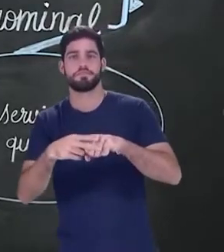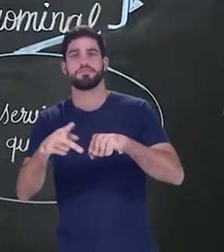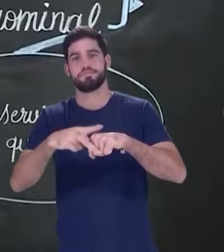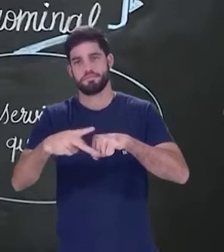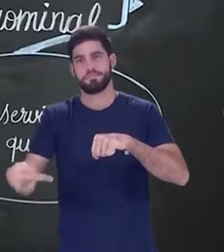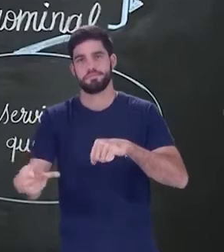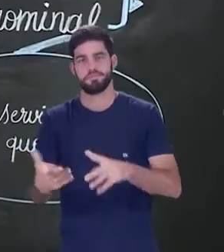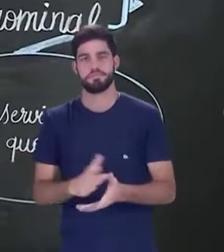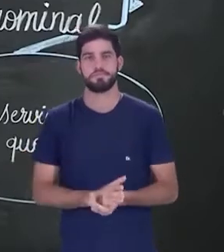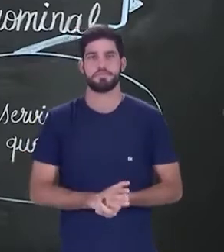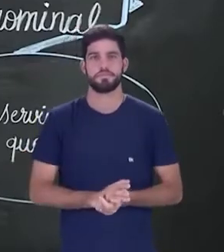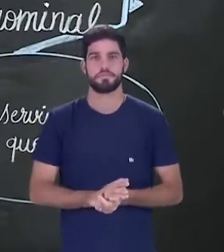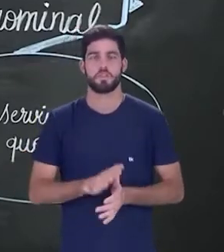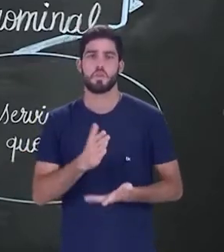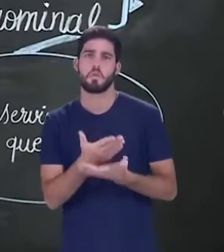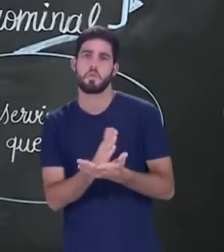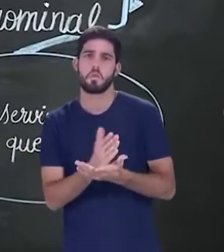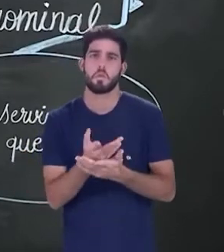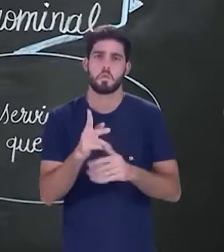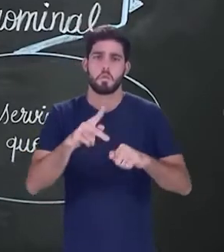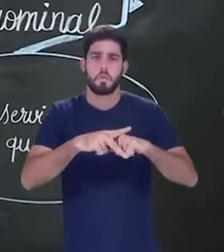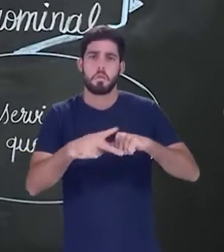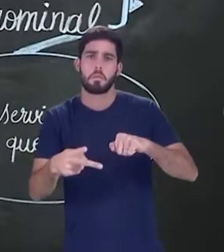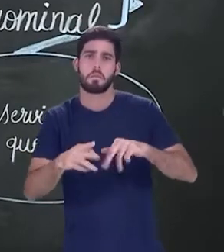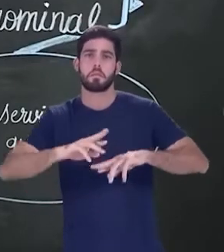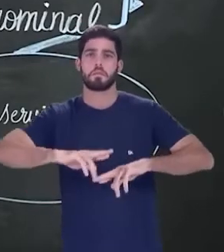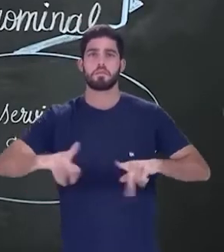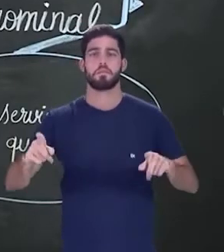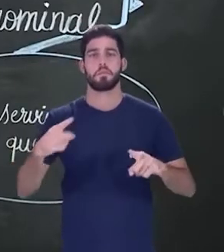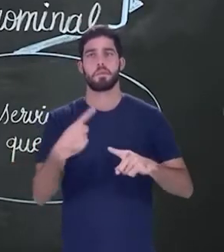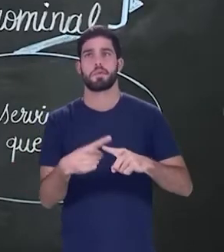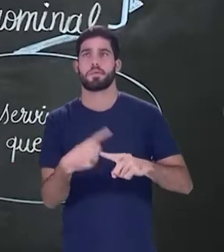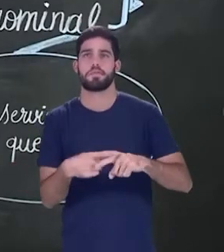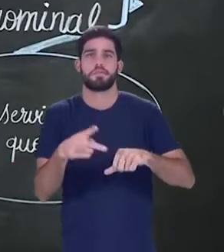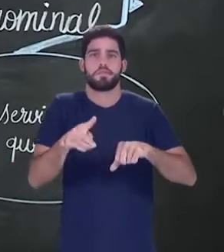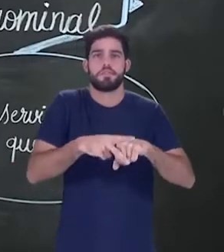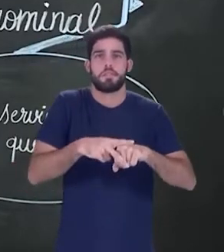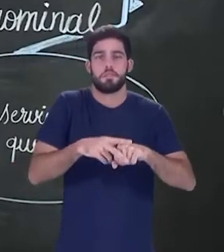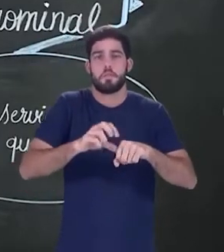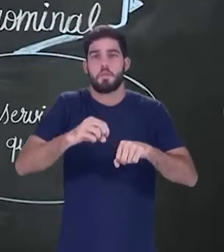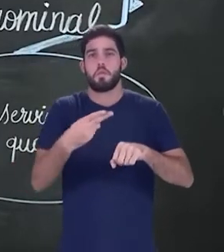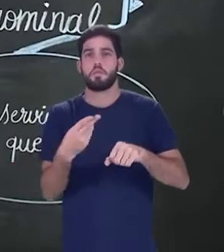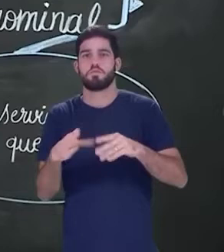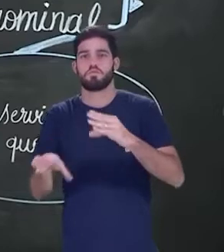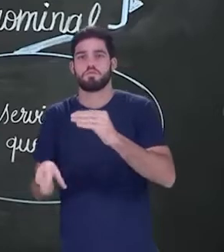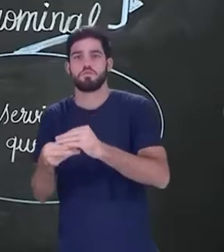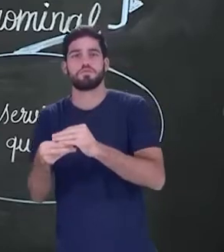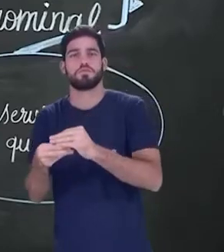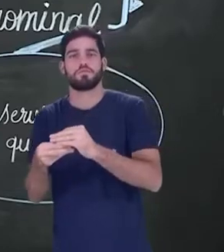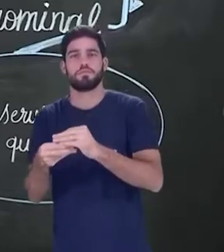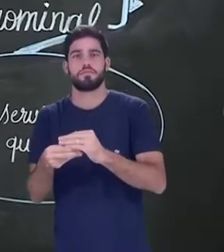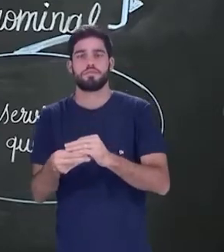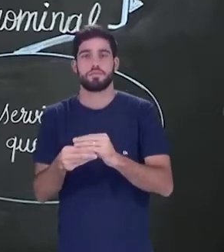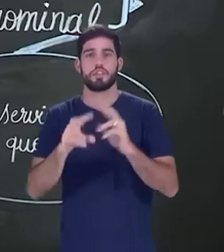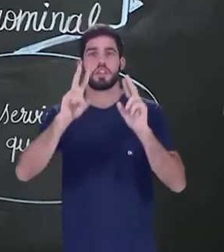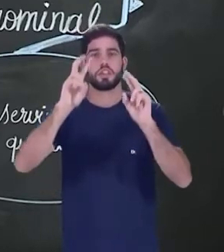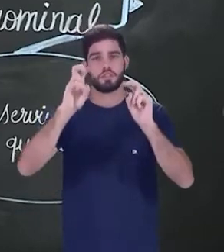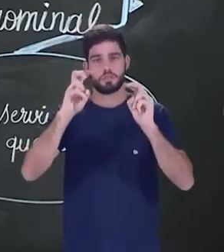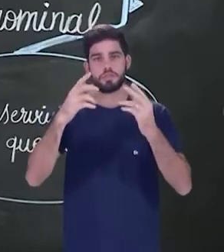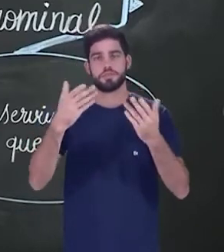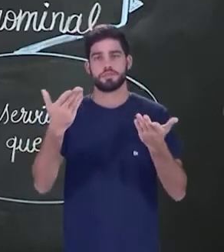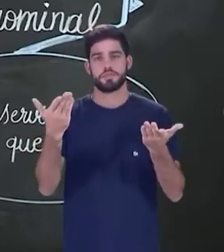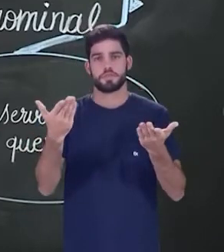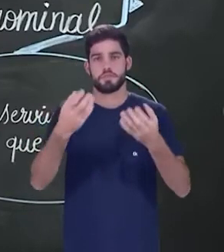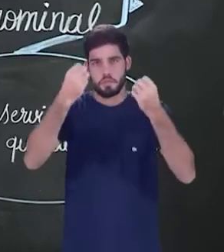língua portuguesa que vão ser diferenciados por conta do tipo de verbo, do tipo de complemento verbal. E é sobre isso que a gente vai